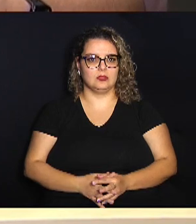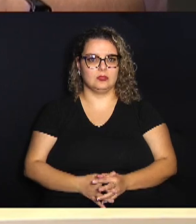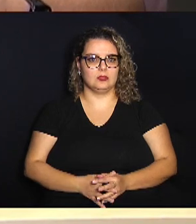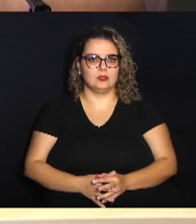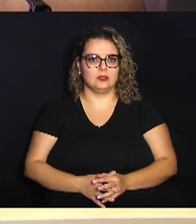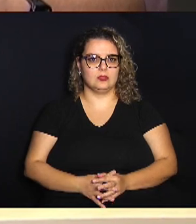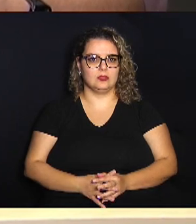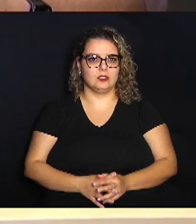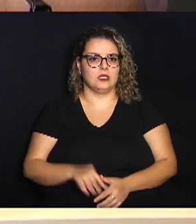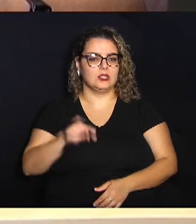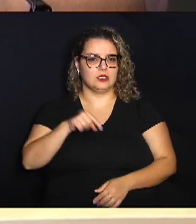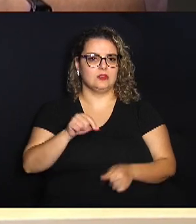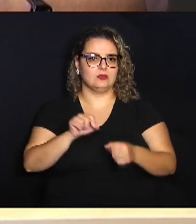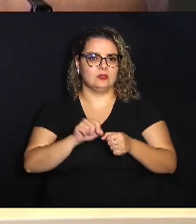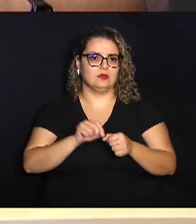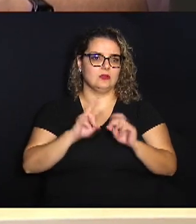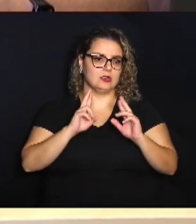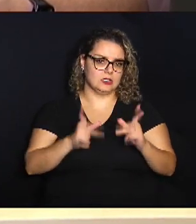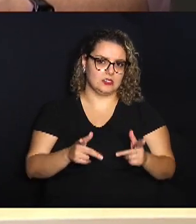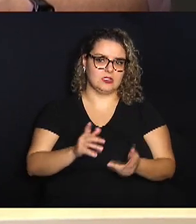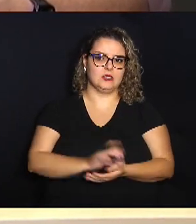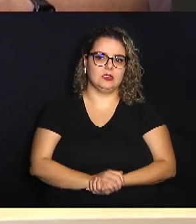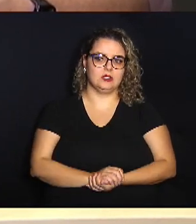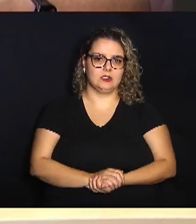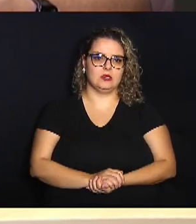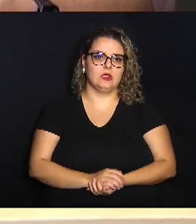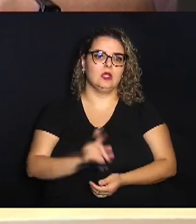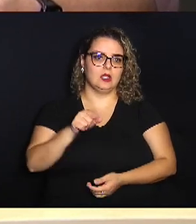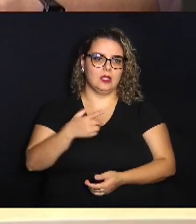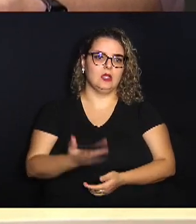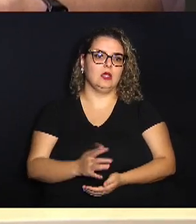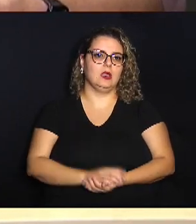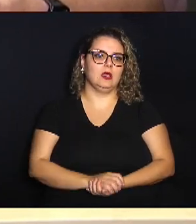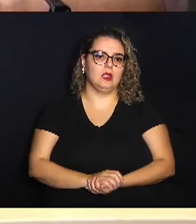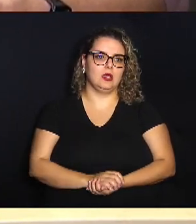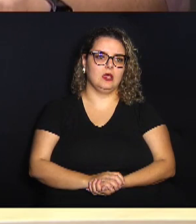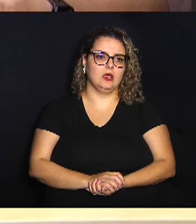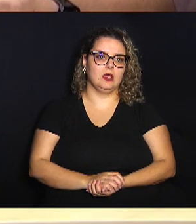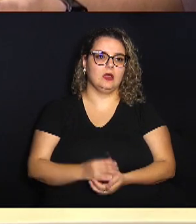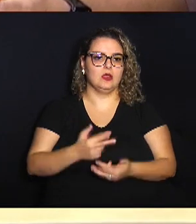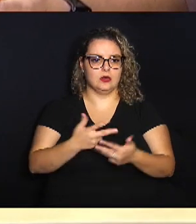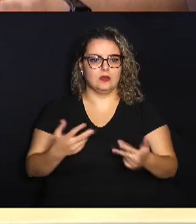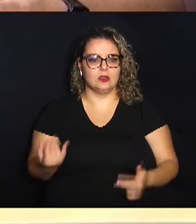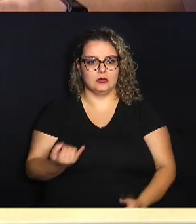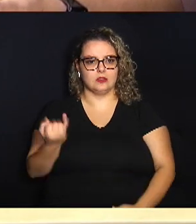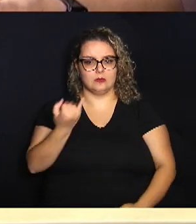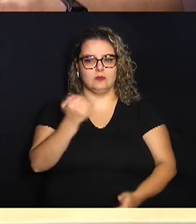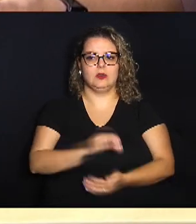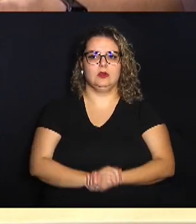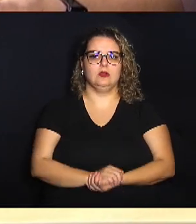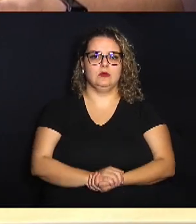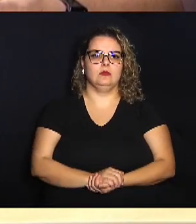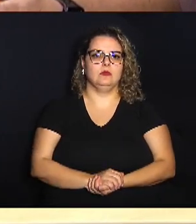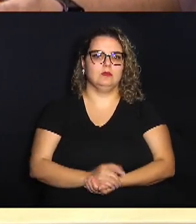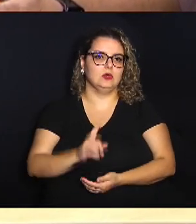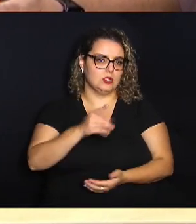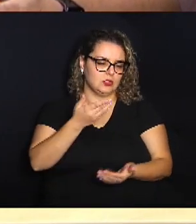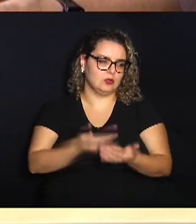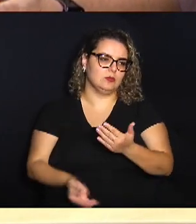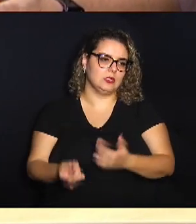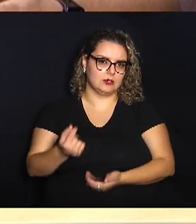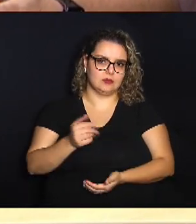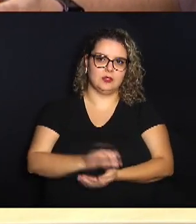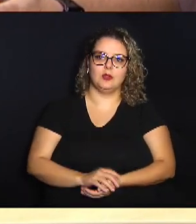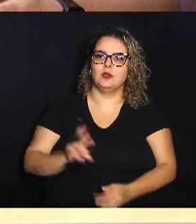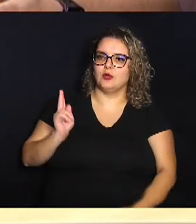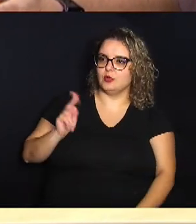isso vai fazer a diferença. São questões importantes aí para você não perder dinheiro.